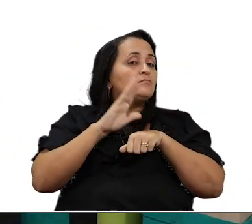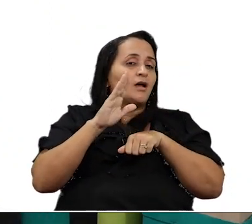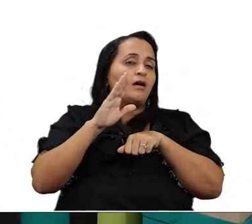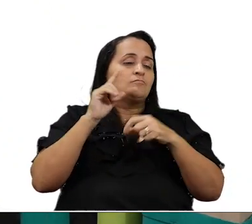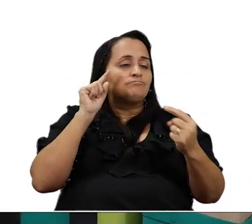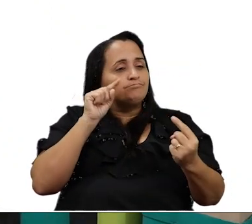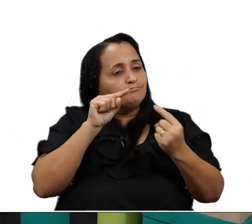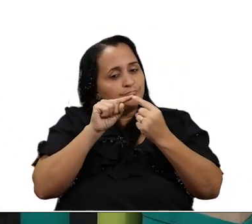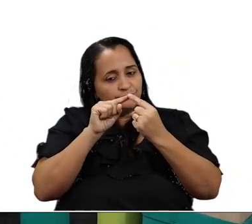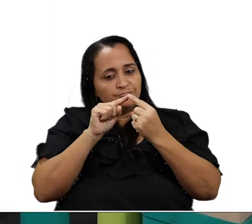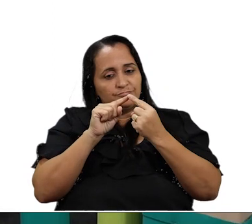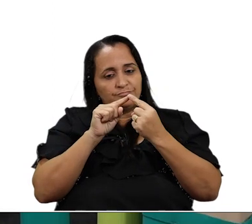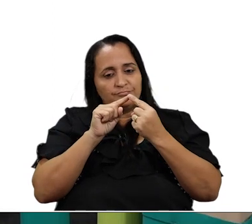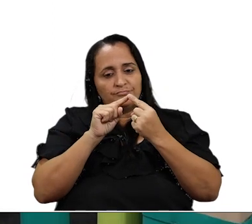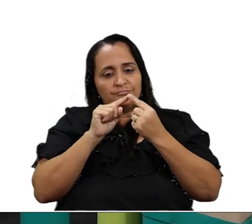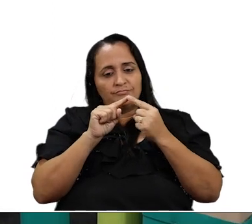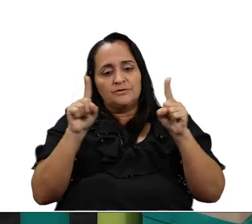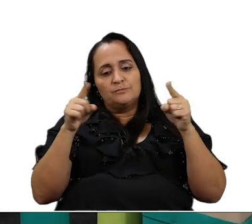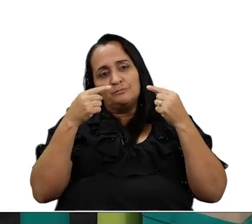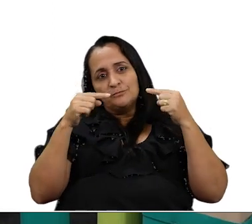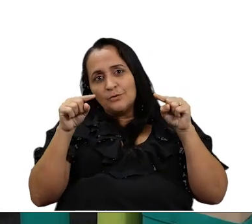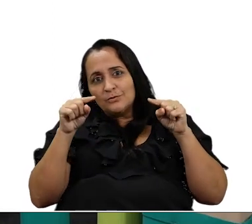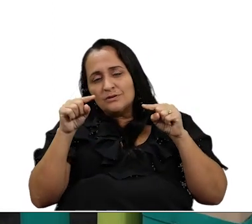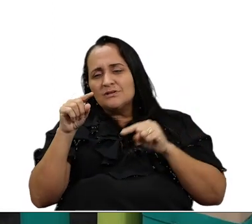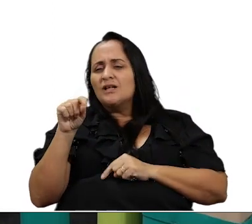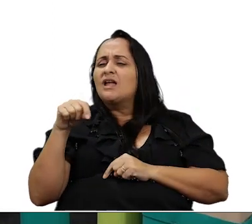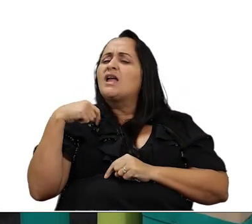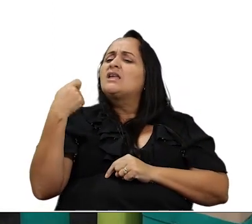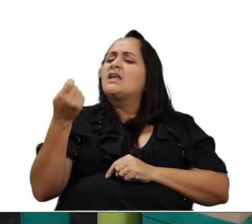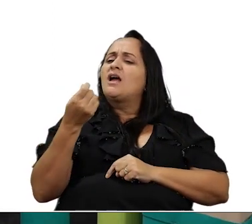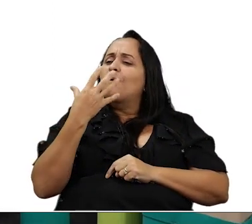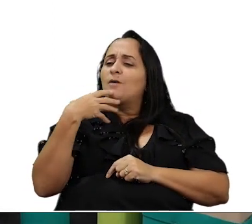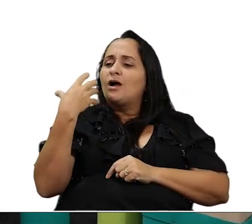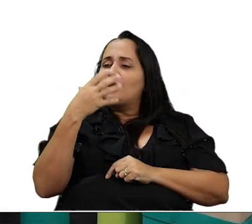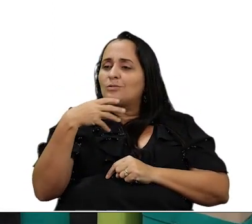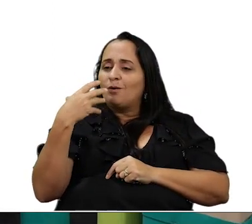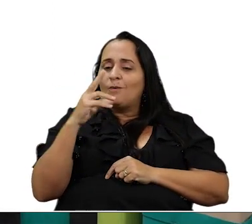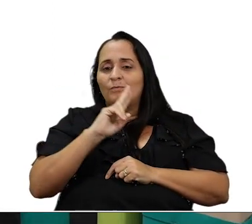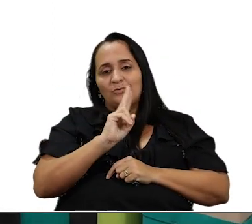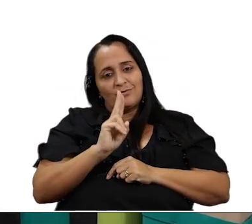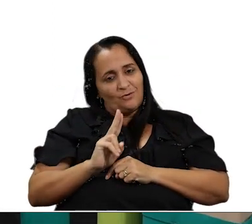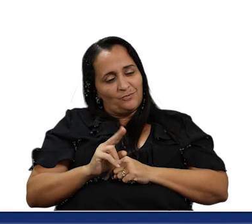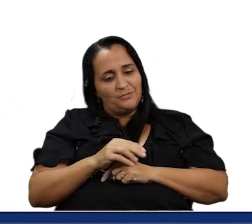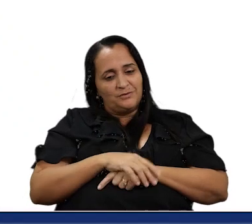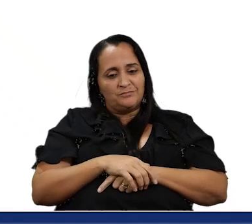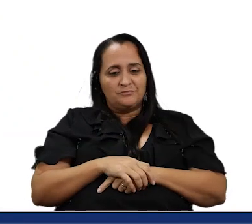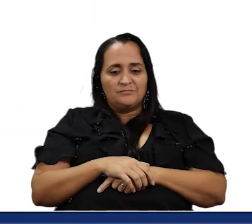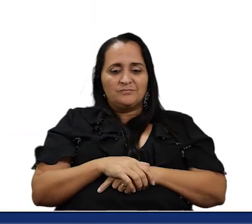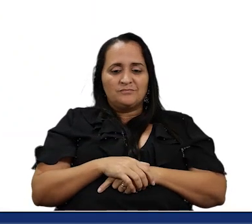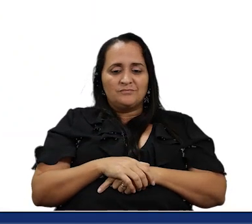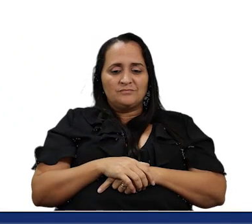ao que está se perguntando, né? Músicos, então são nomes, né? Então, esses nomes estão aqui.